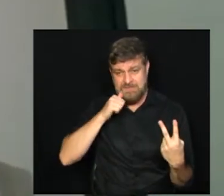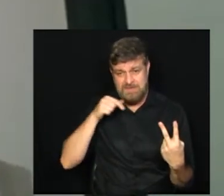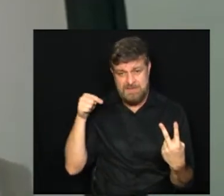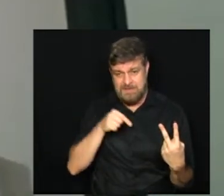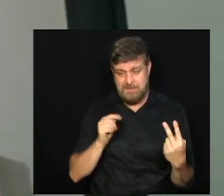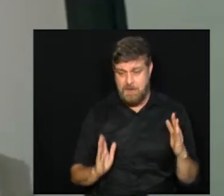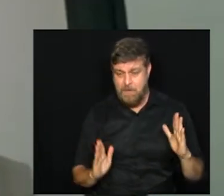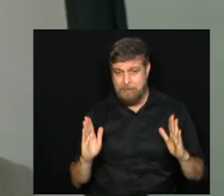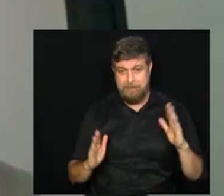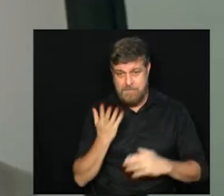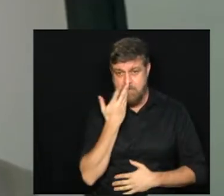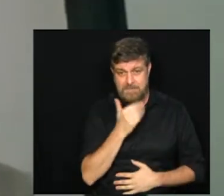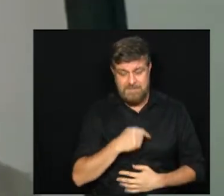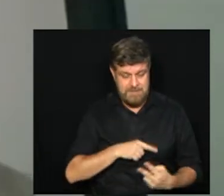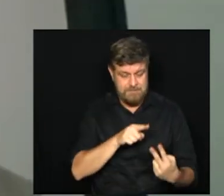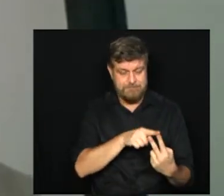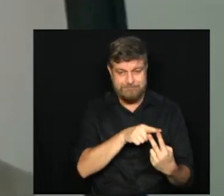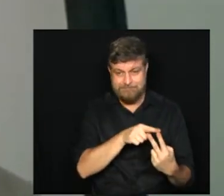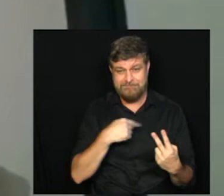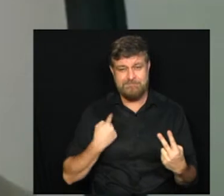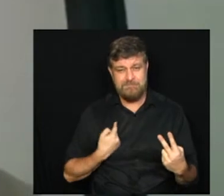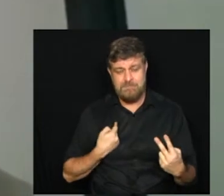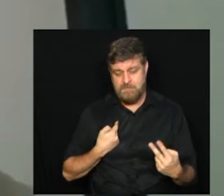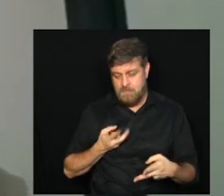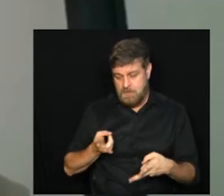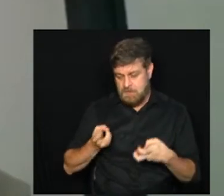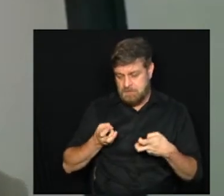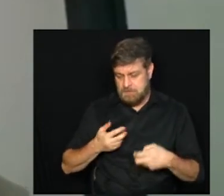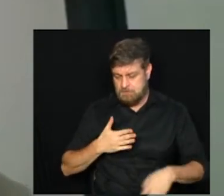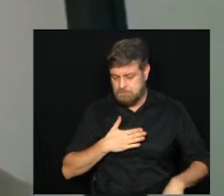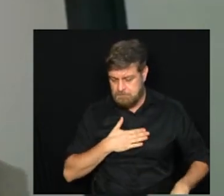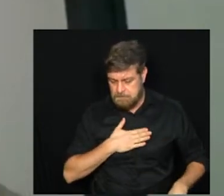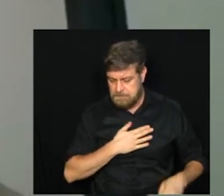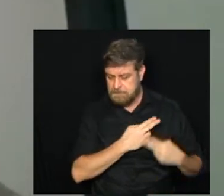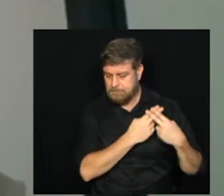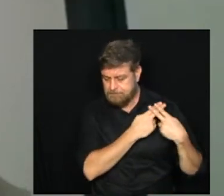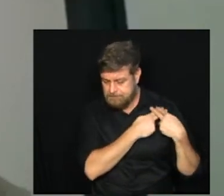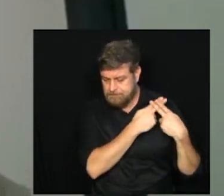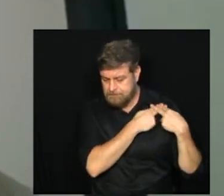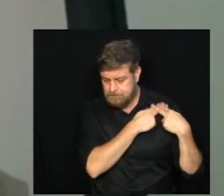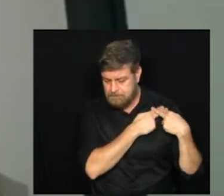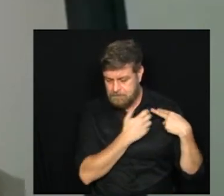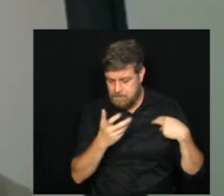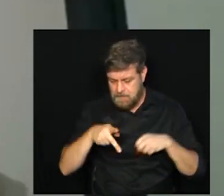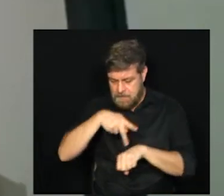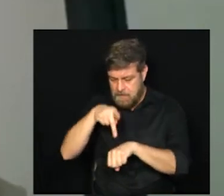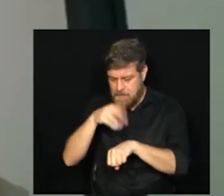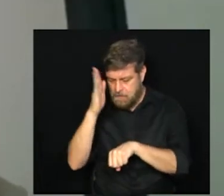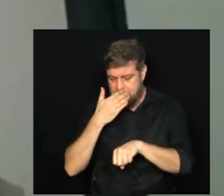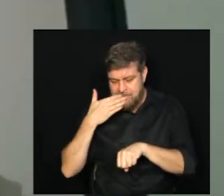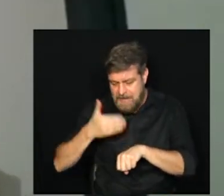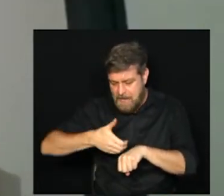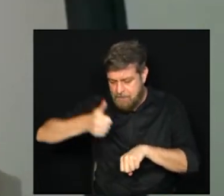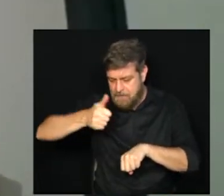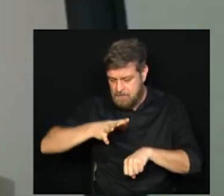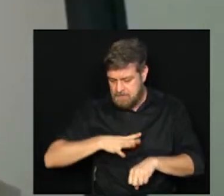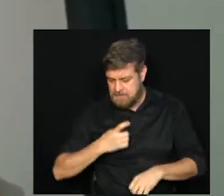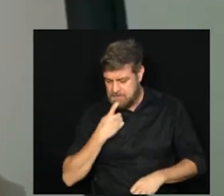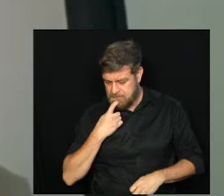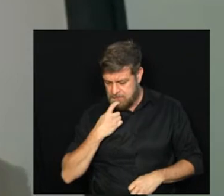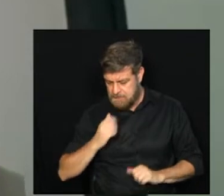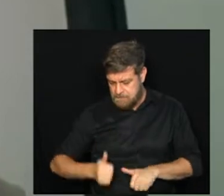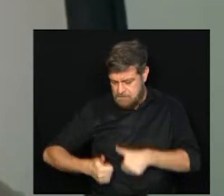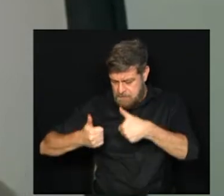infância, a gente vê a responsabilidade que a gente tem se a gente quer um país melhor, uma cidade melhor.